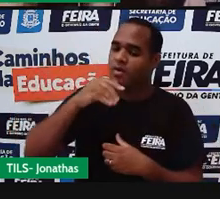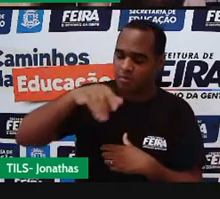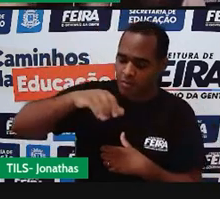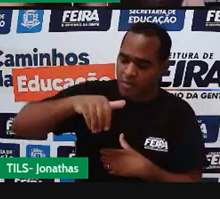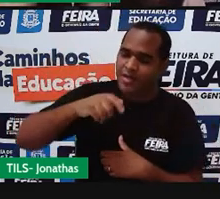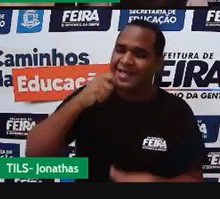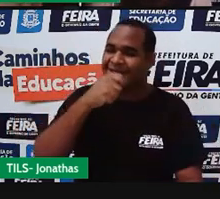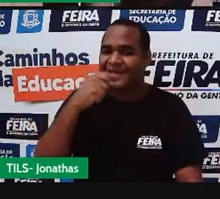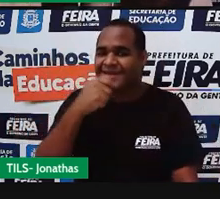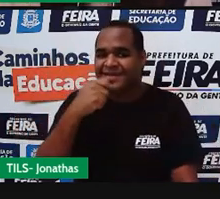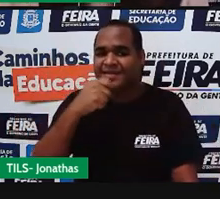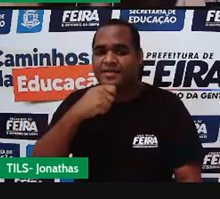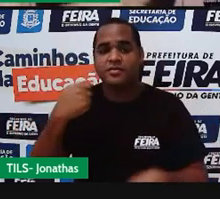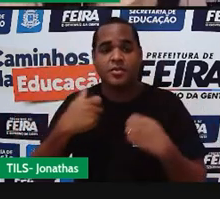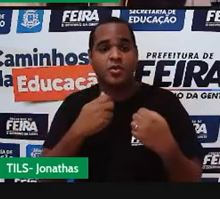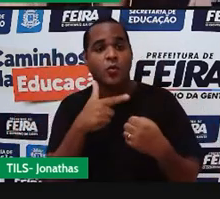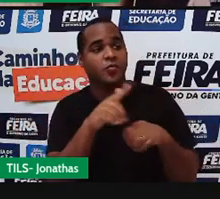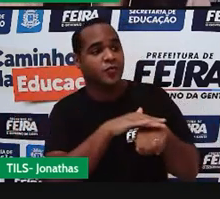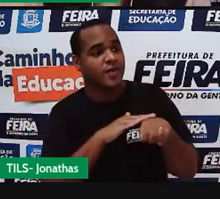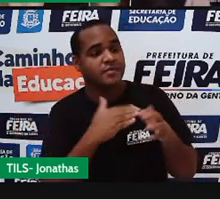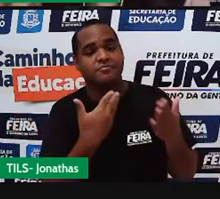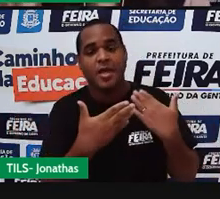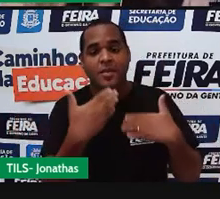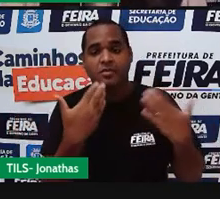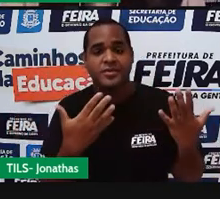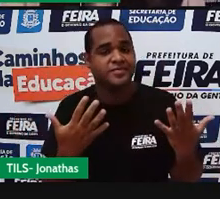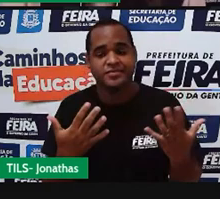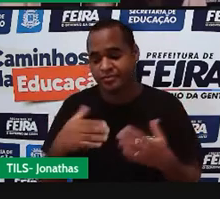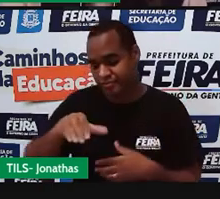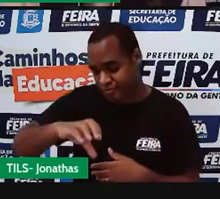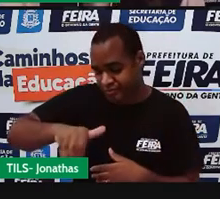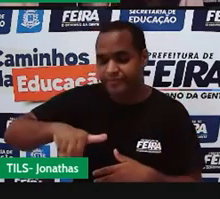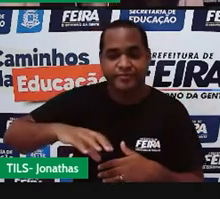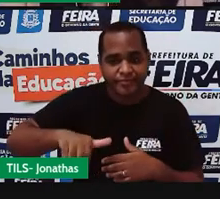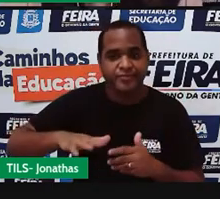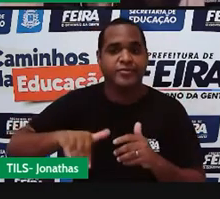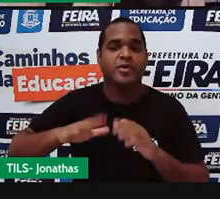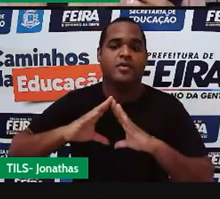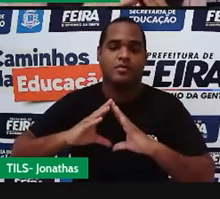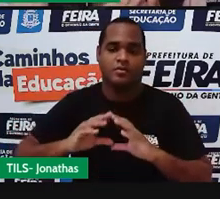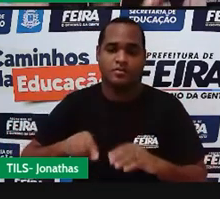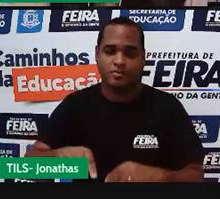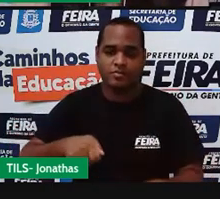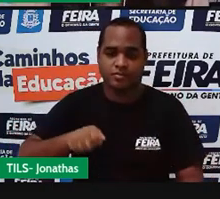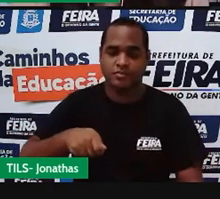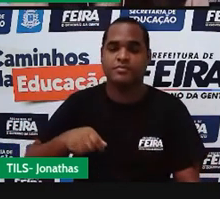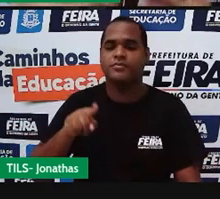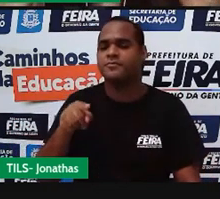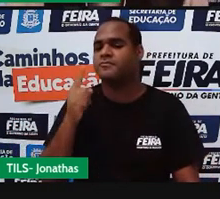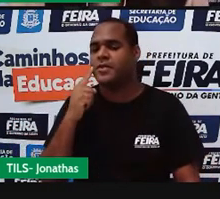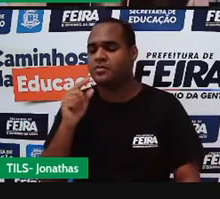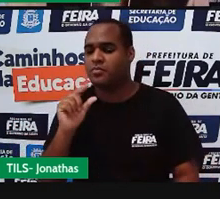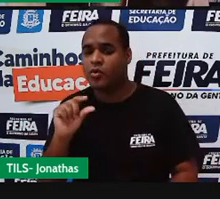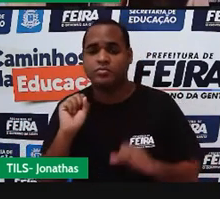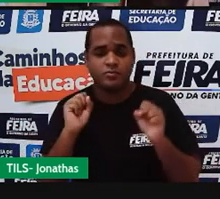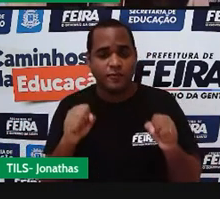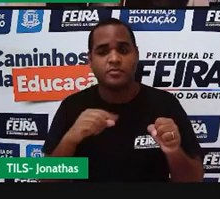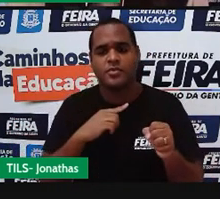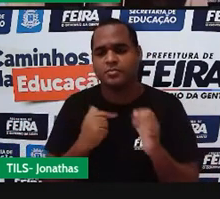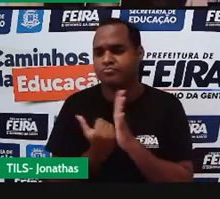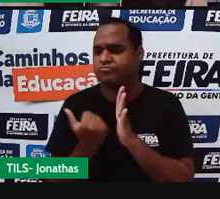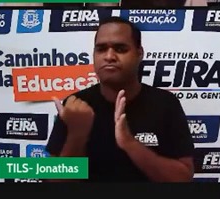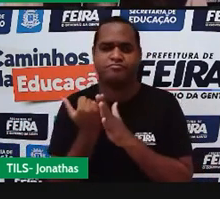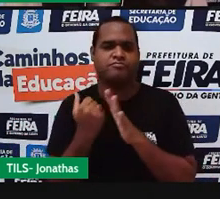enquanto a gente estava escovando o dente está conversando então toda eu pedi Se cada um fizer um pouquinho a gente vai ter um grande